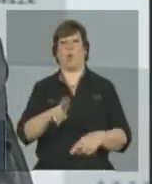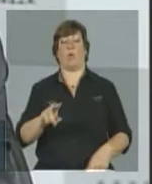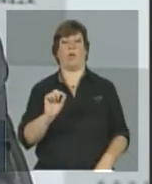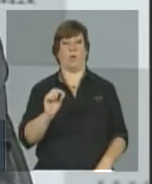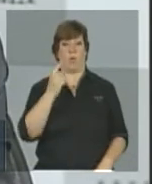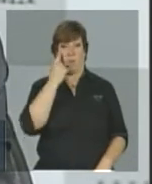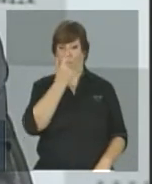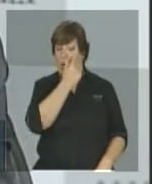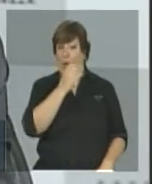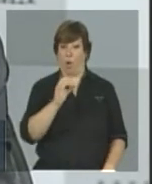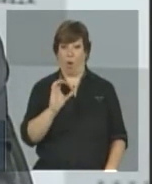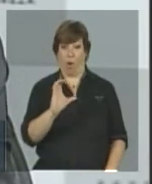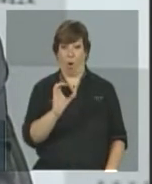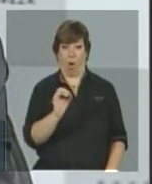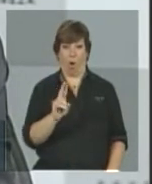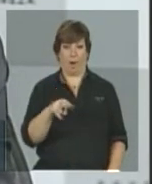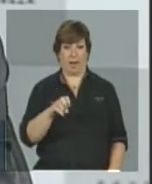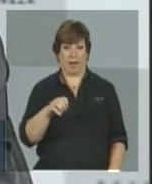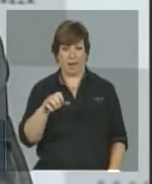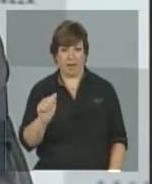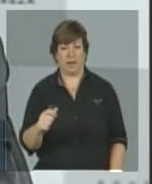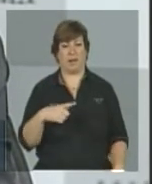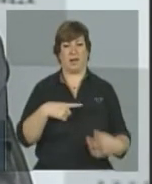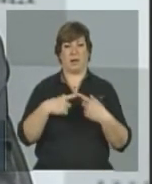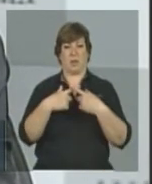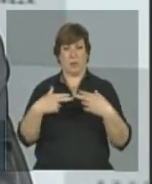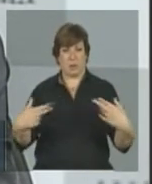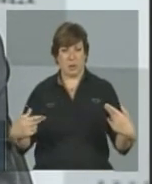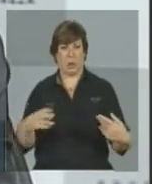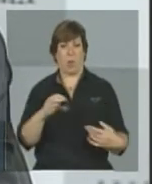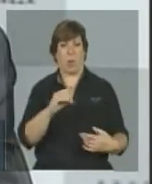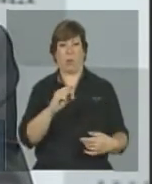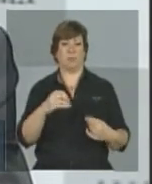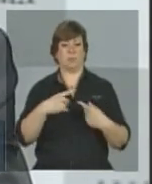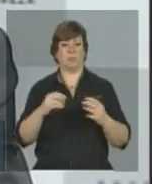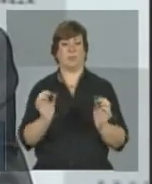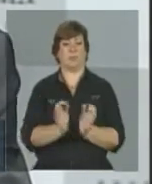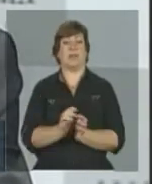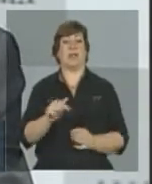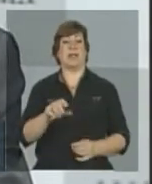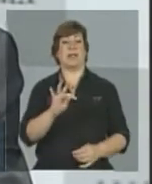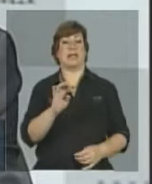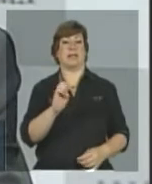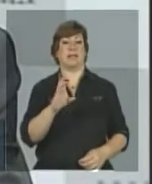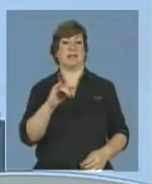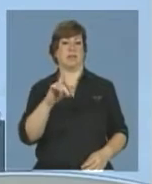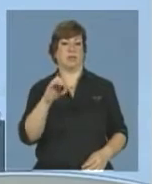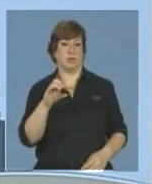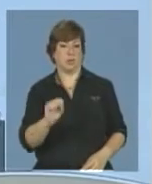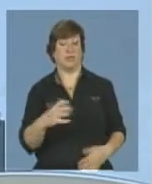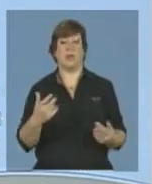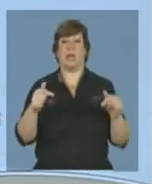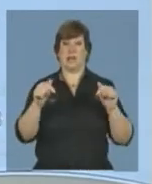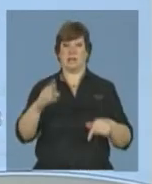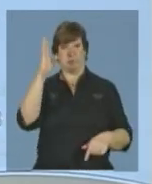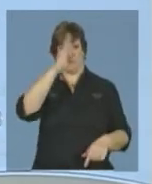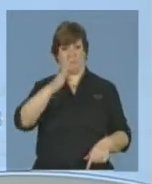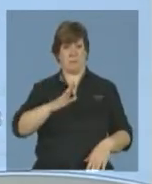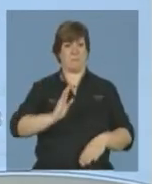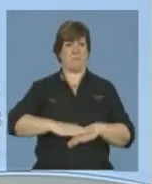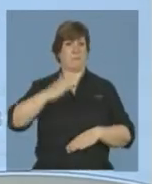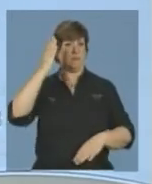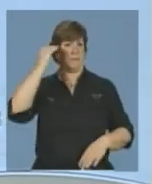tivemos esses dados que vocês estão vendo, né? E que, se somado aos tecidos, representa que o Brasil faz hoje mais